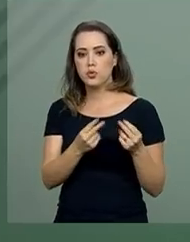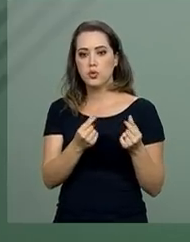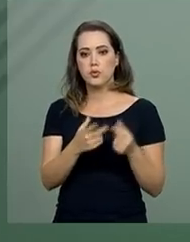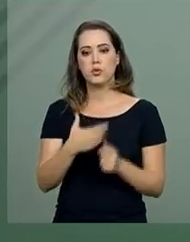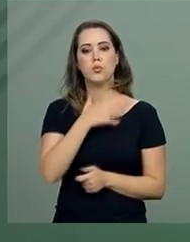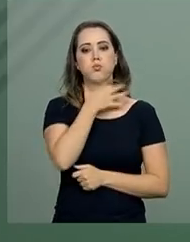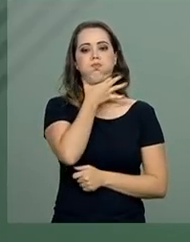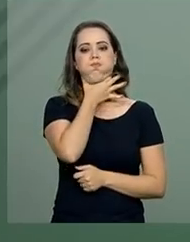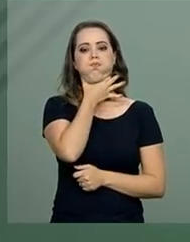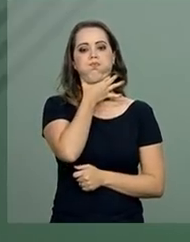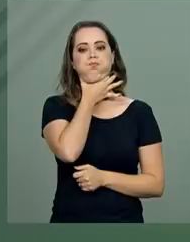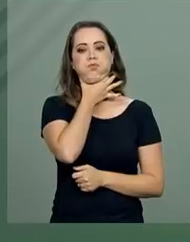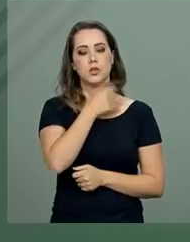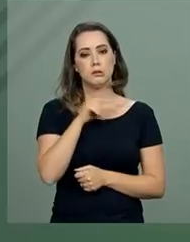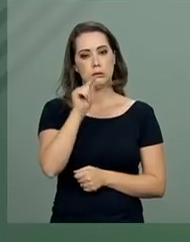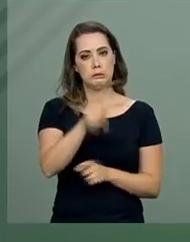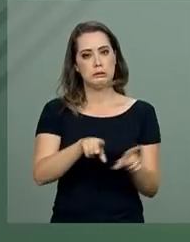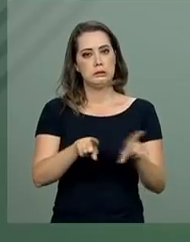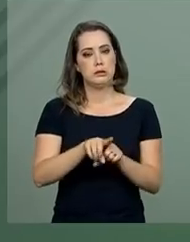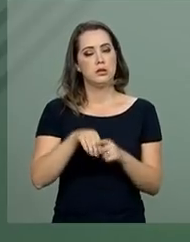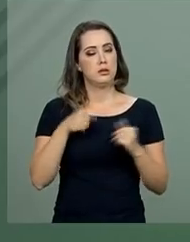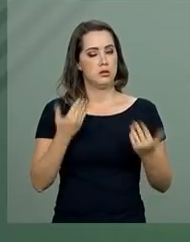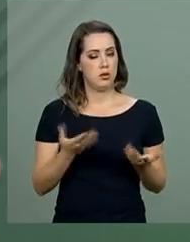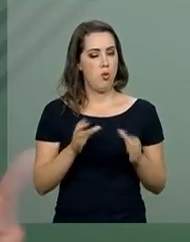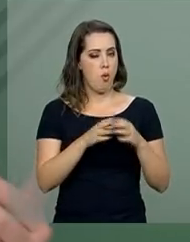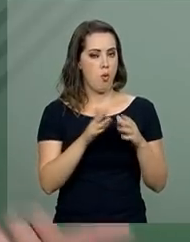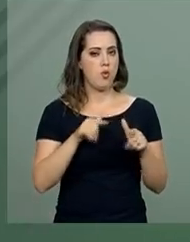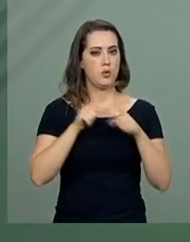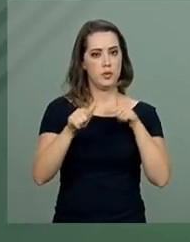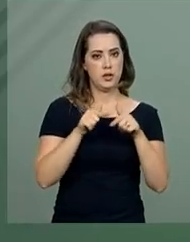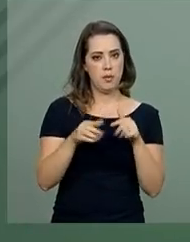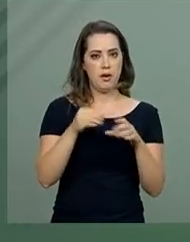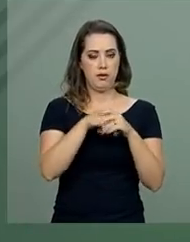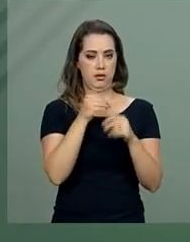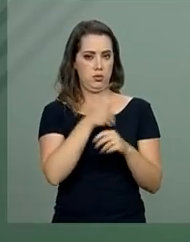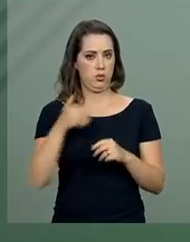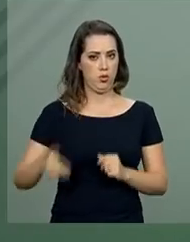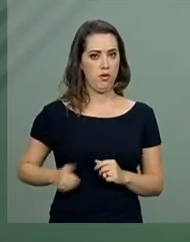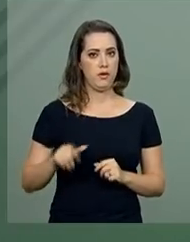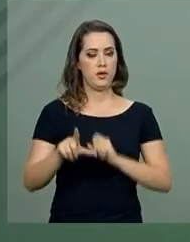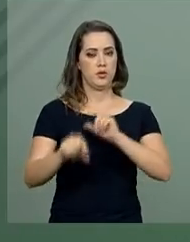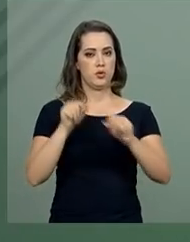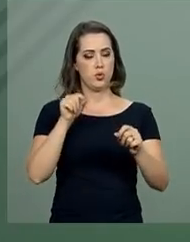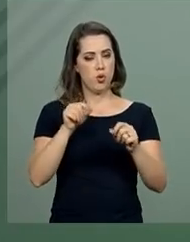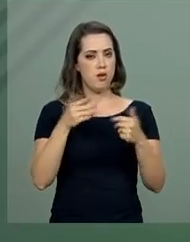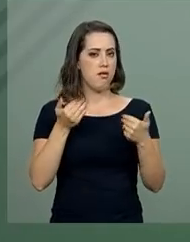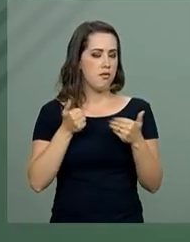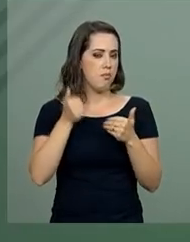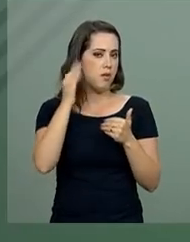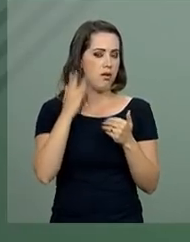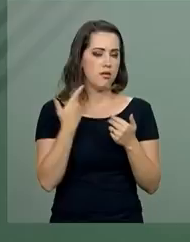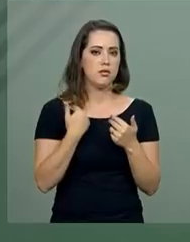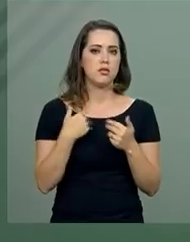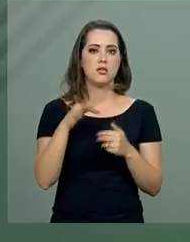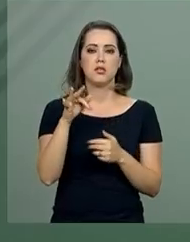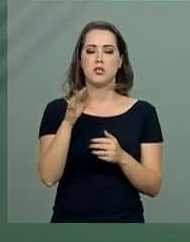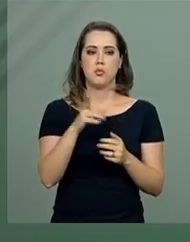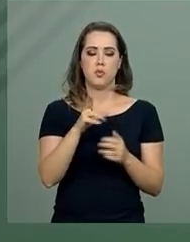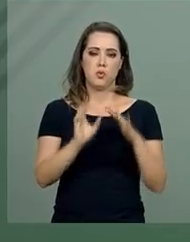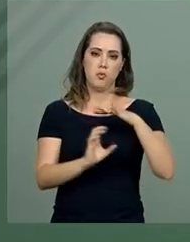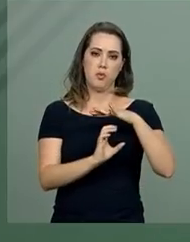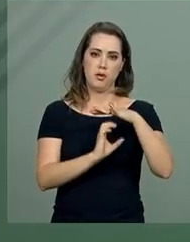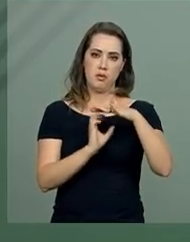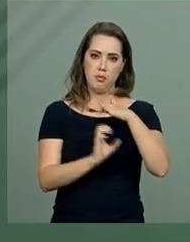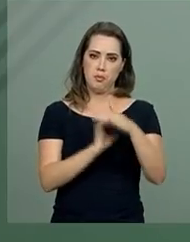e os servidores públicos terão um prazo maior para optarem por um fundo de previdência